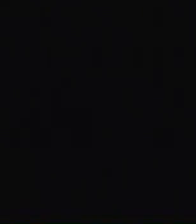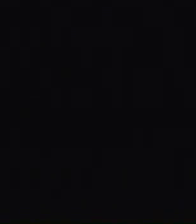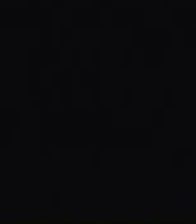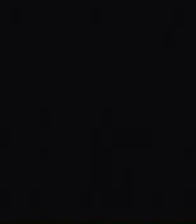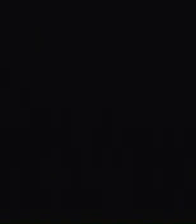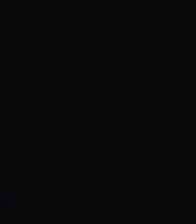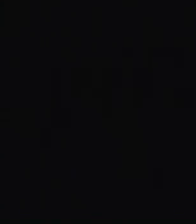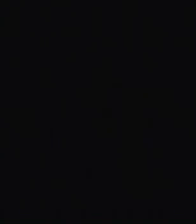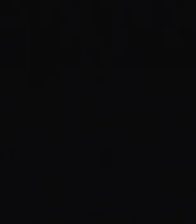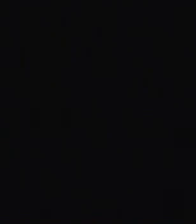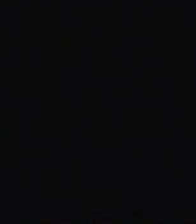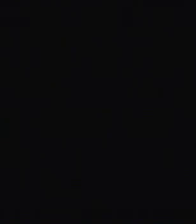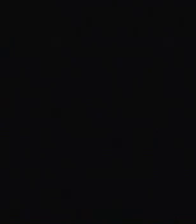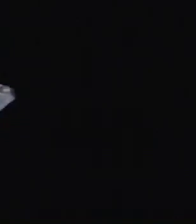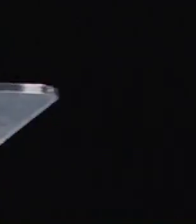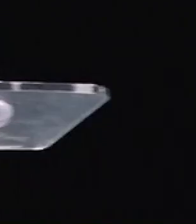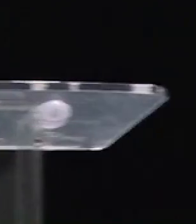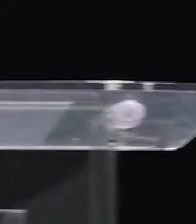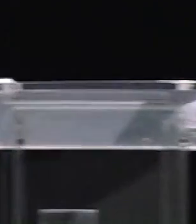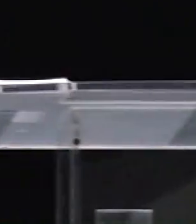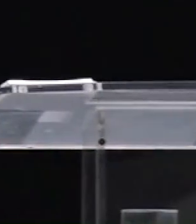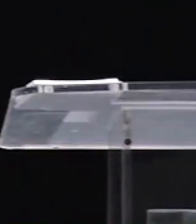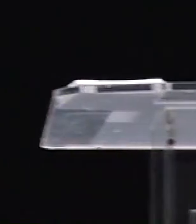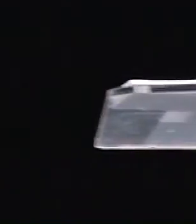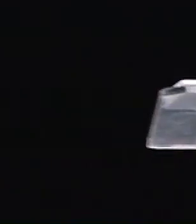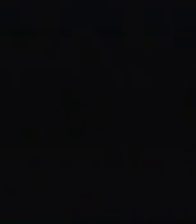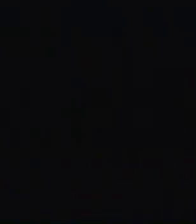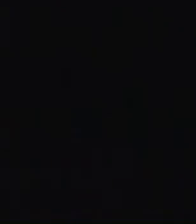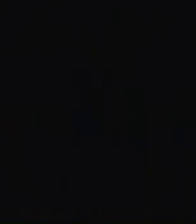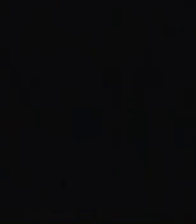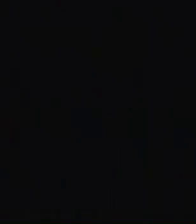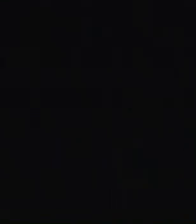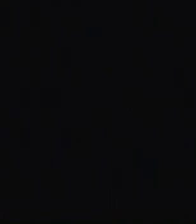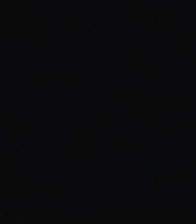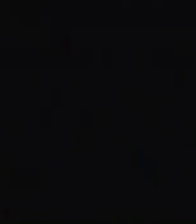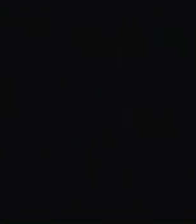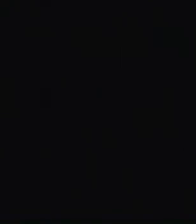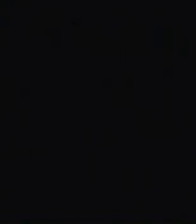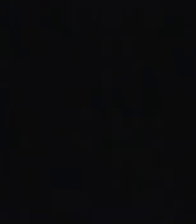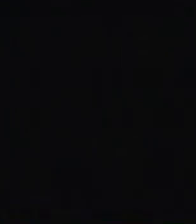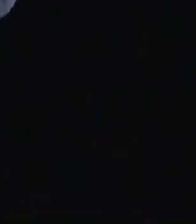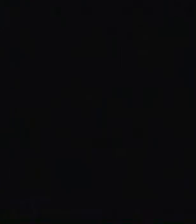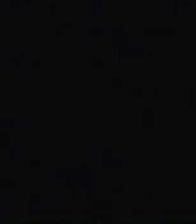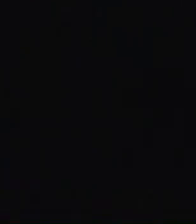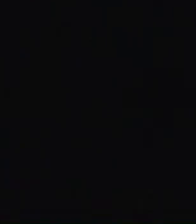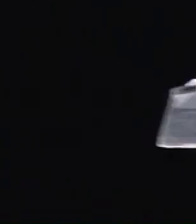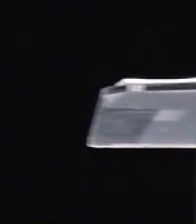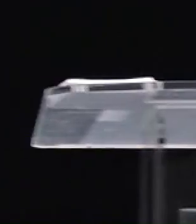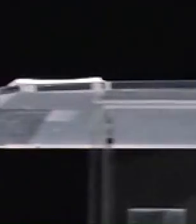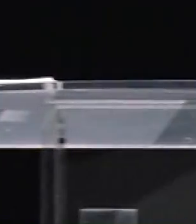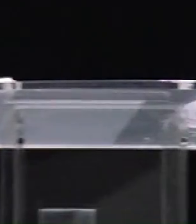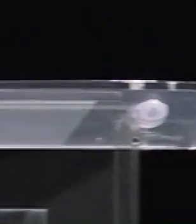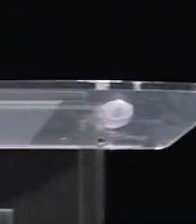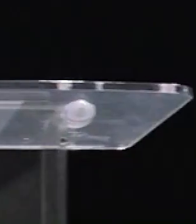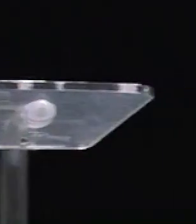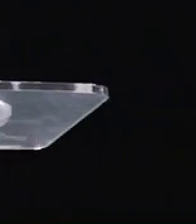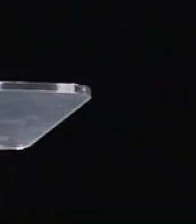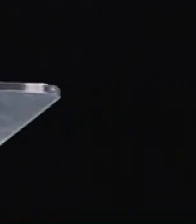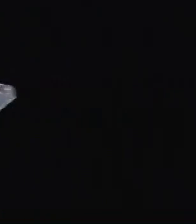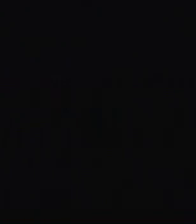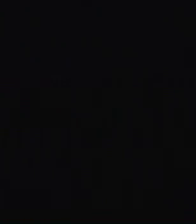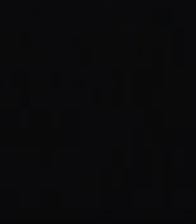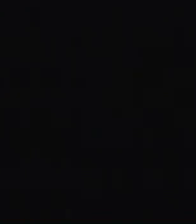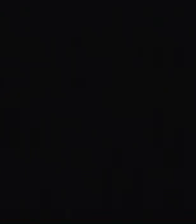E eu saí dali, eu me lembro até hoje, fui levar meu pai, ele morava em Perdizes, e eu voltei